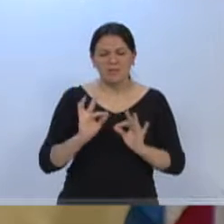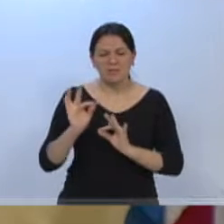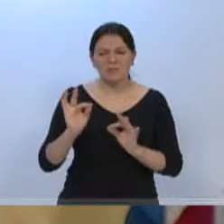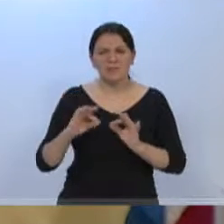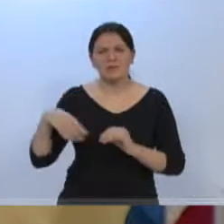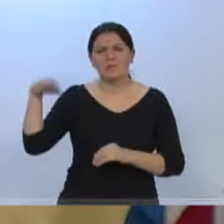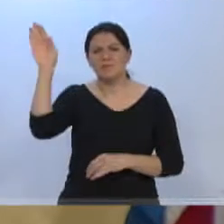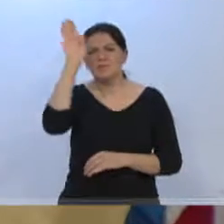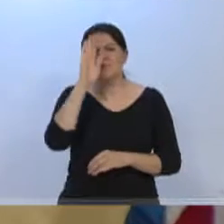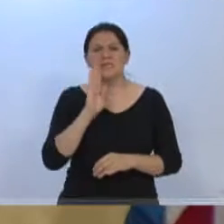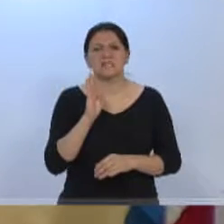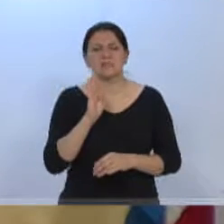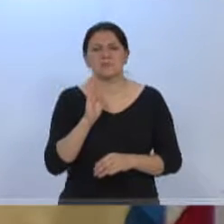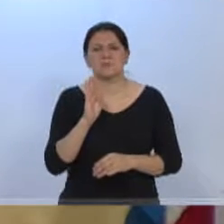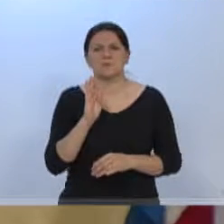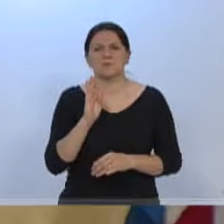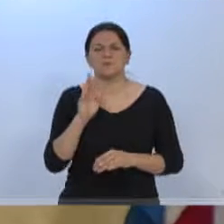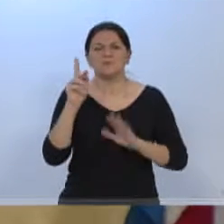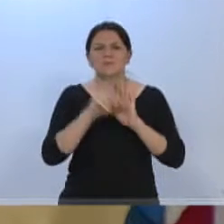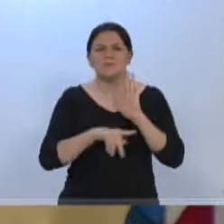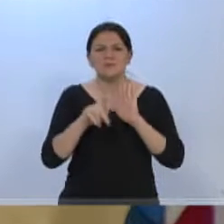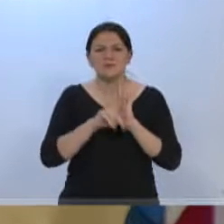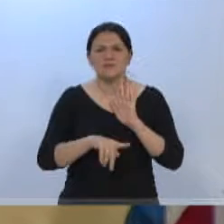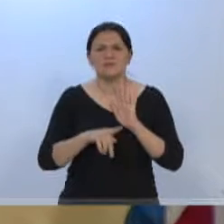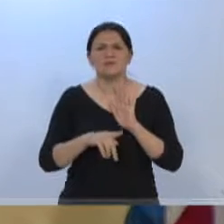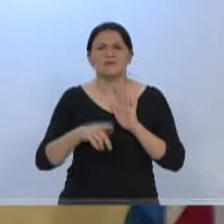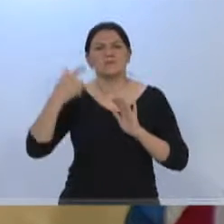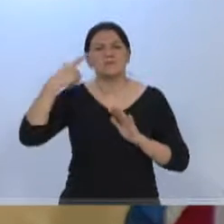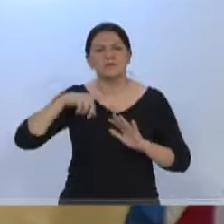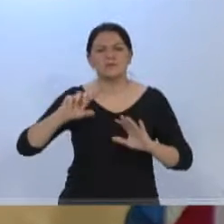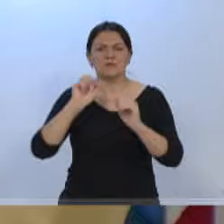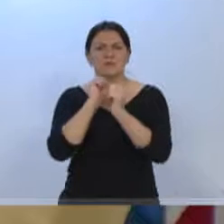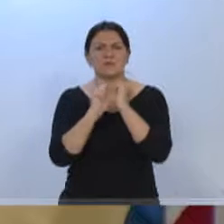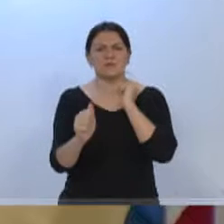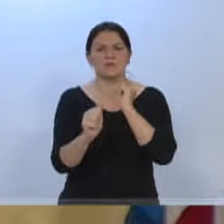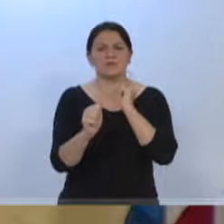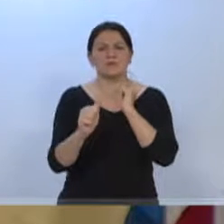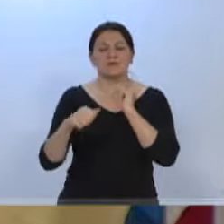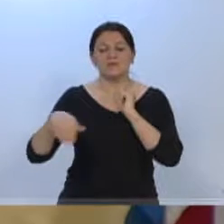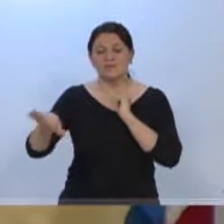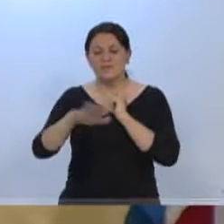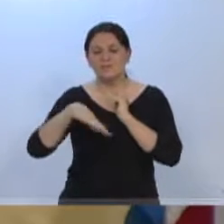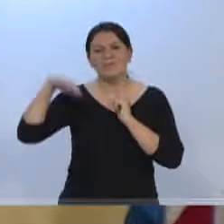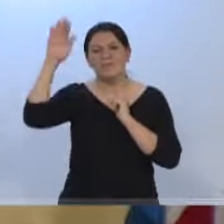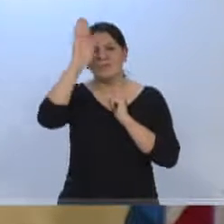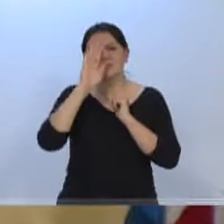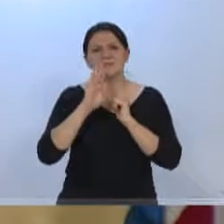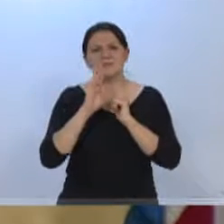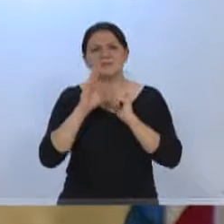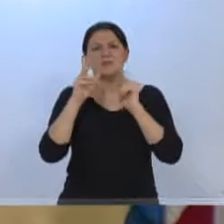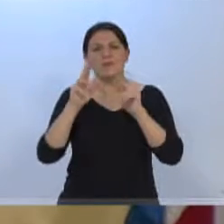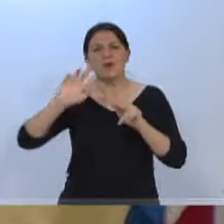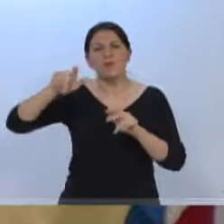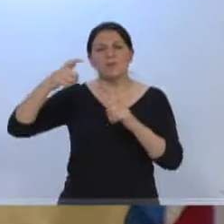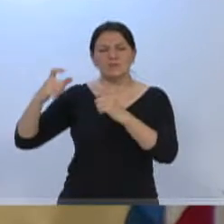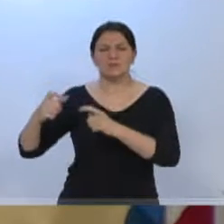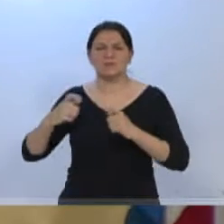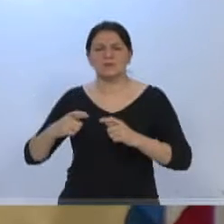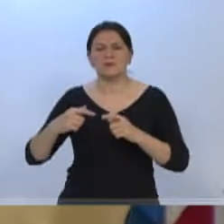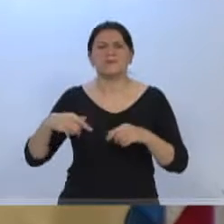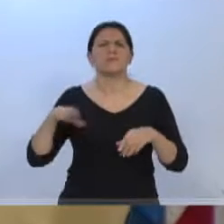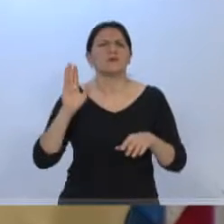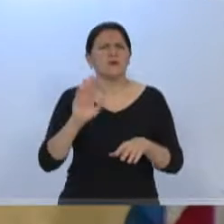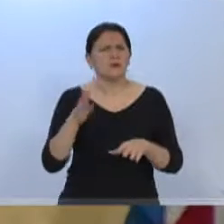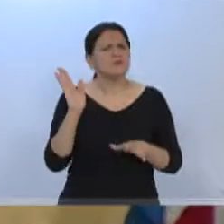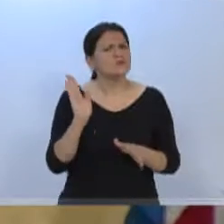um planejamento lá em cima, de um projeto para potencializar o esporte no Brasil, que nem é feito em outros lugares. Eu, inclusive, uma vez, eu